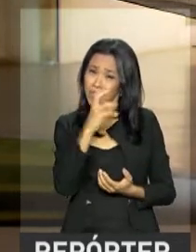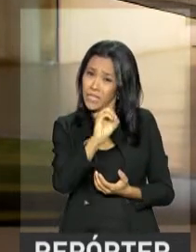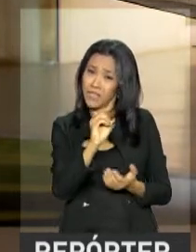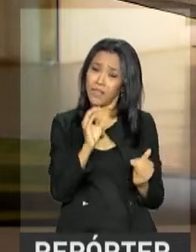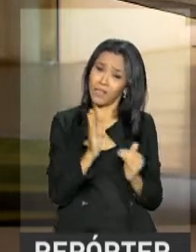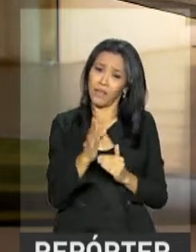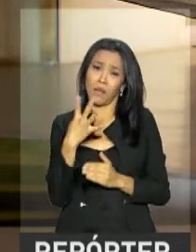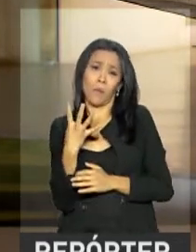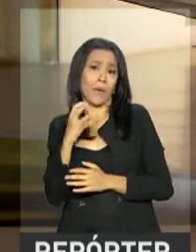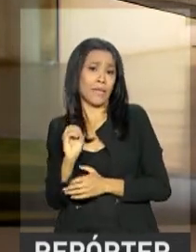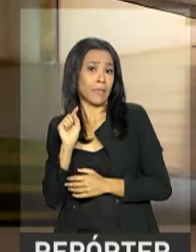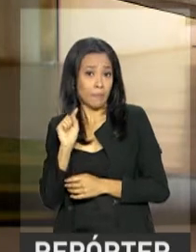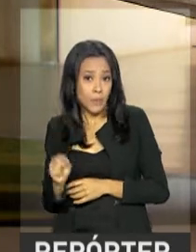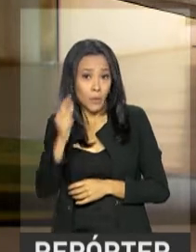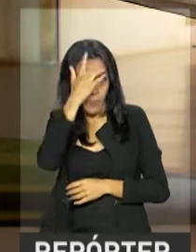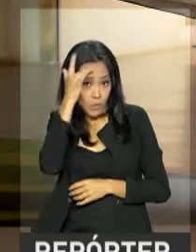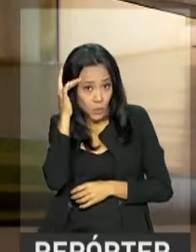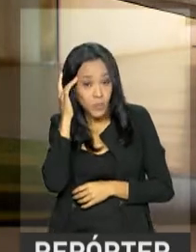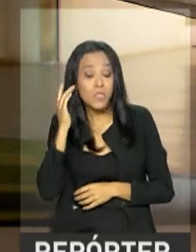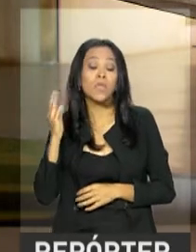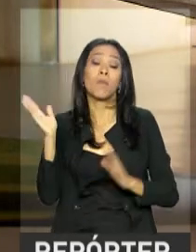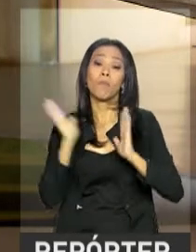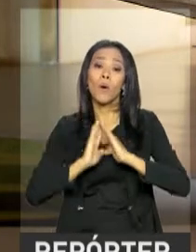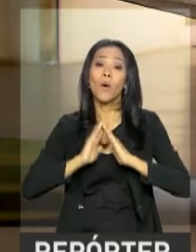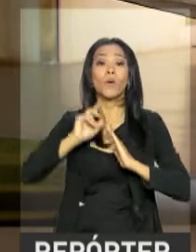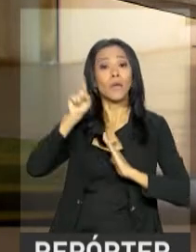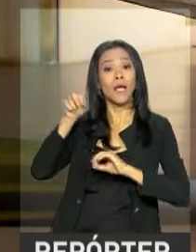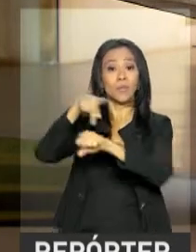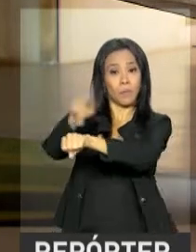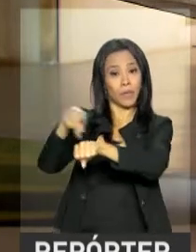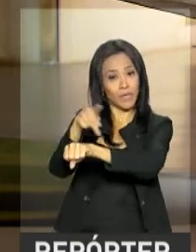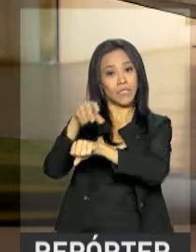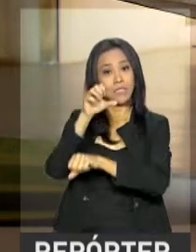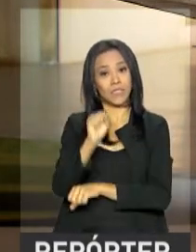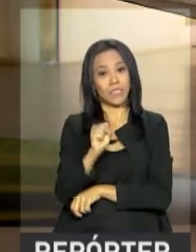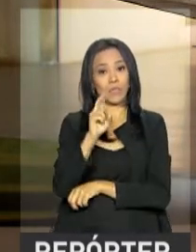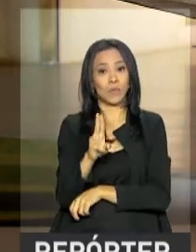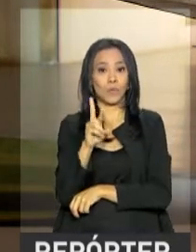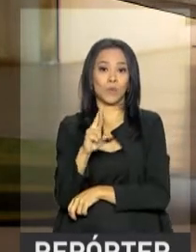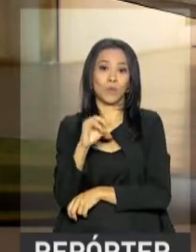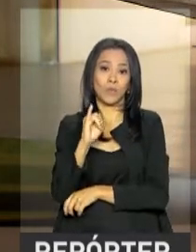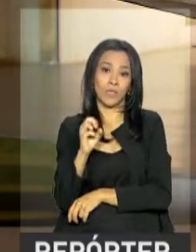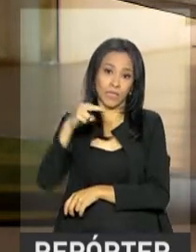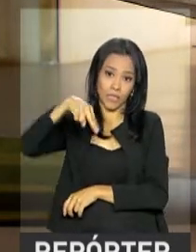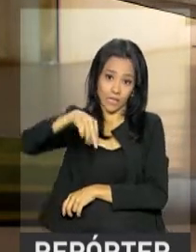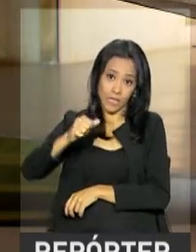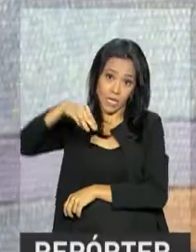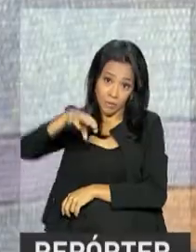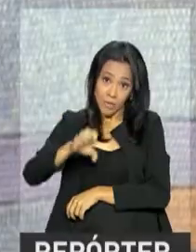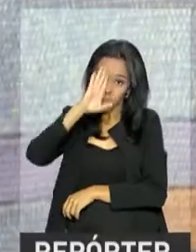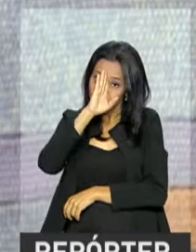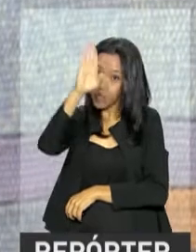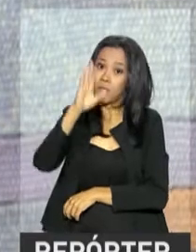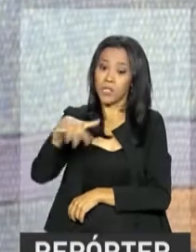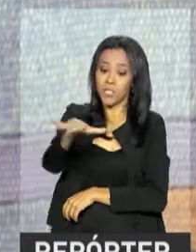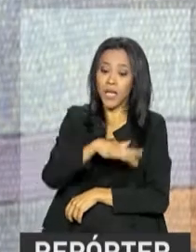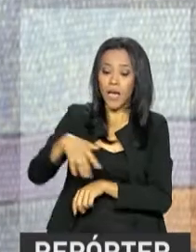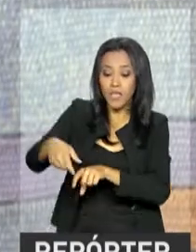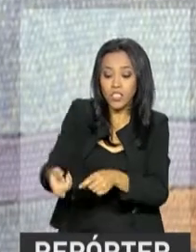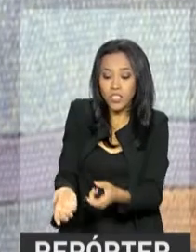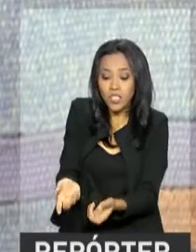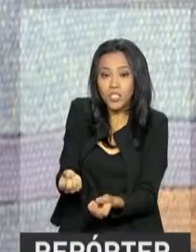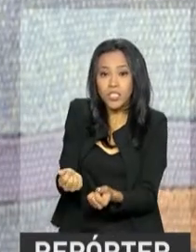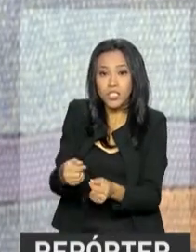e 40 mil brasileiros vivam no suriname ocupados principalmente em atividades de garimpo desde rebu